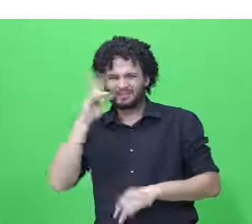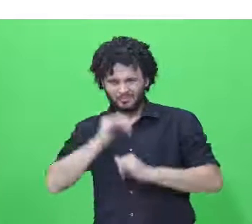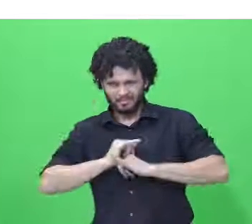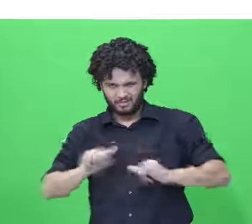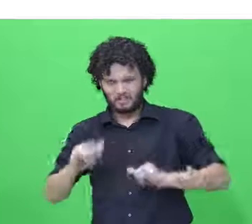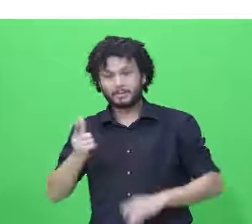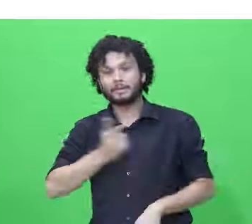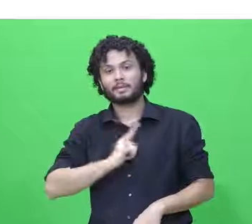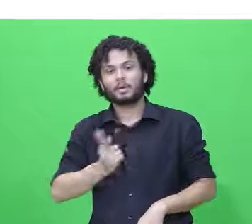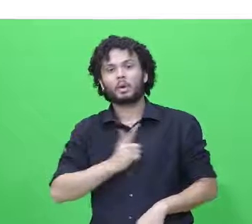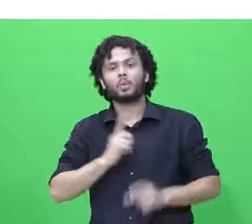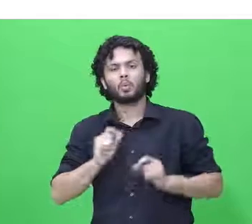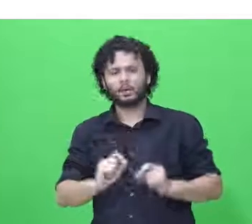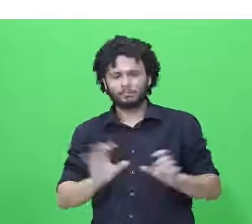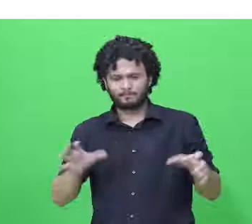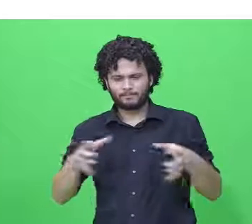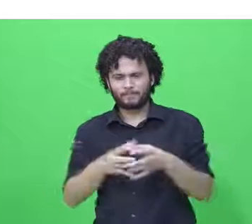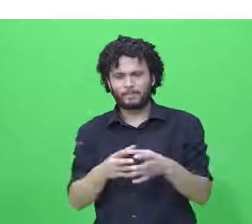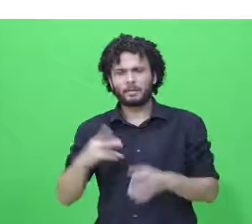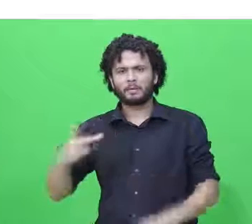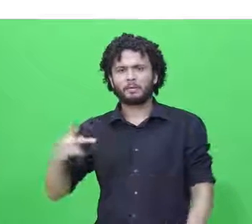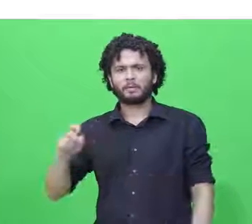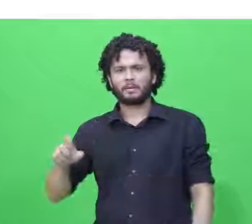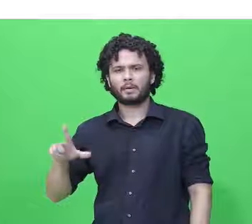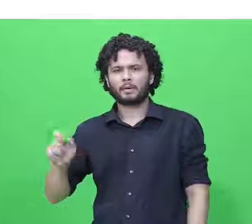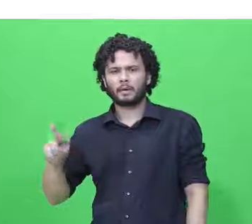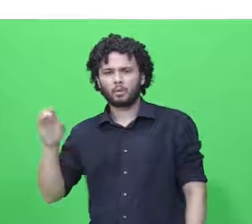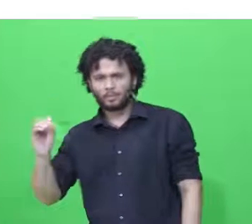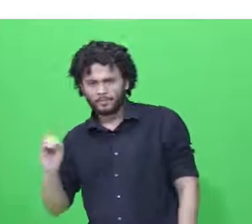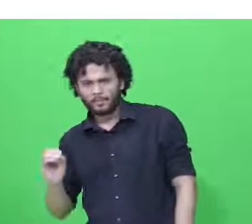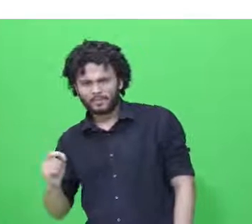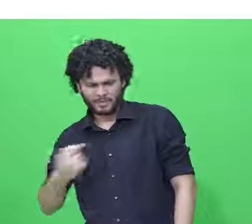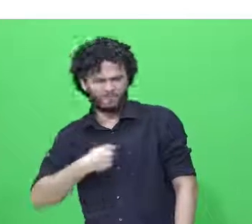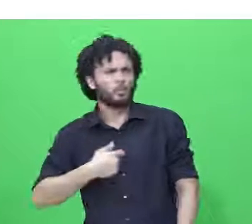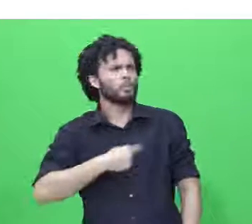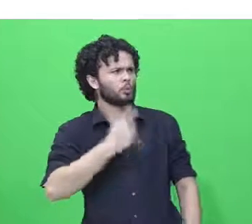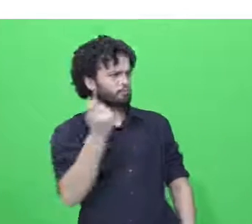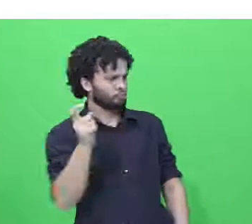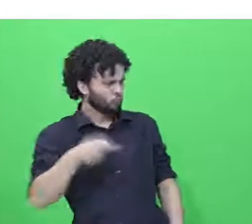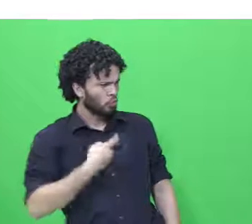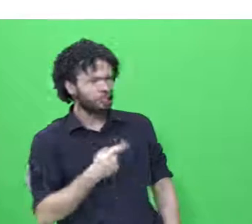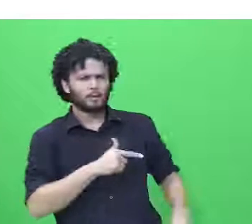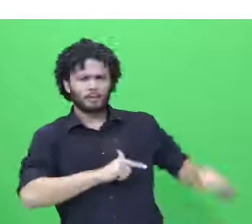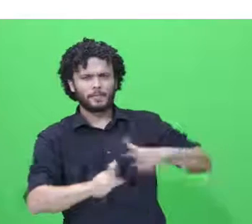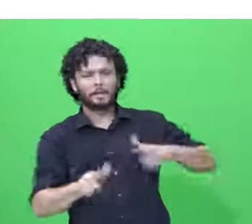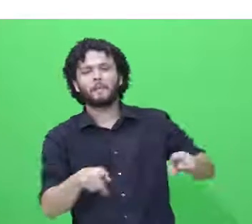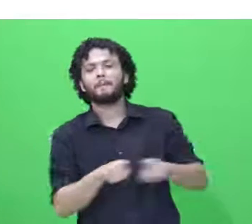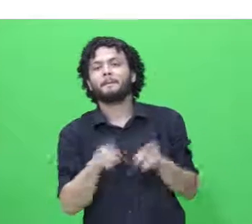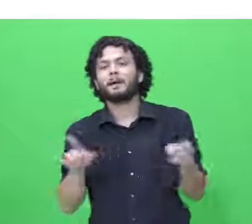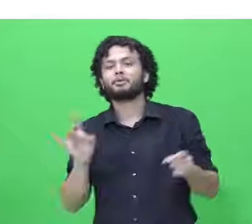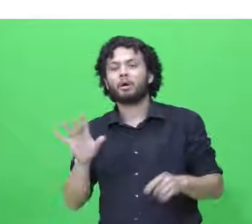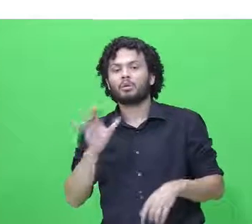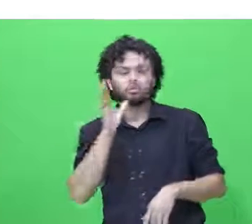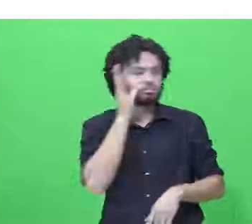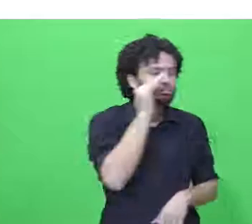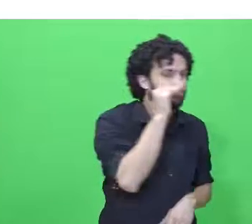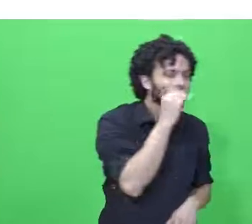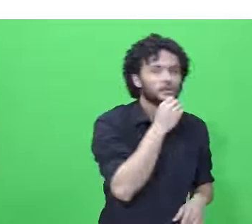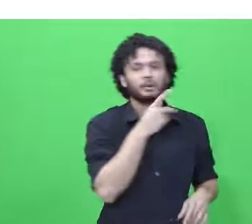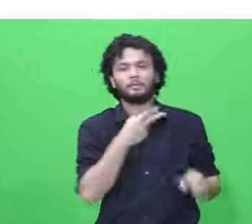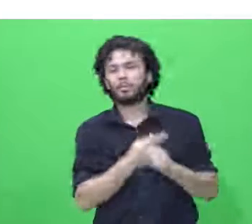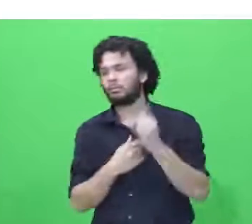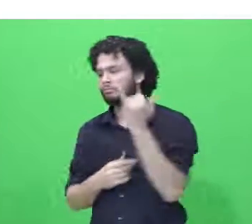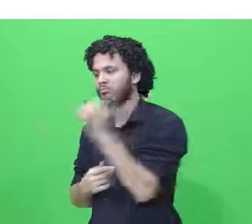o sindicalismo pelego, né? Pessoas que se dizem sindicais, mas que estão ali falando então tudo ao presidente da